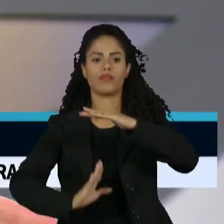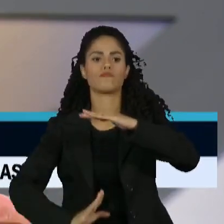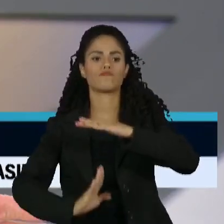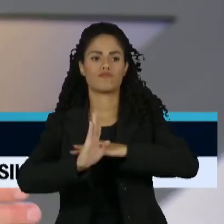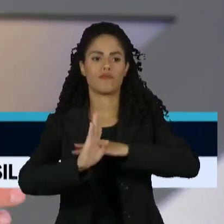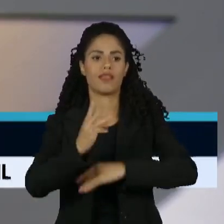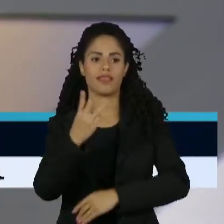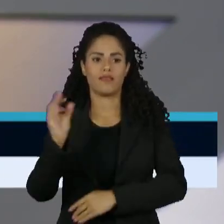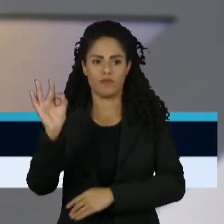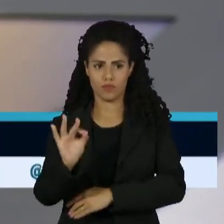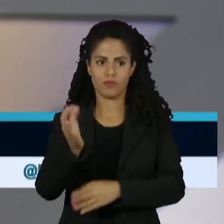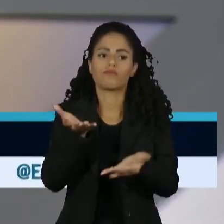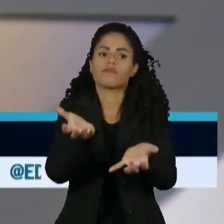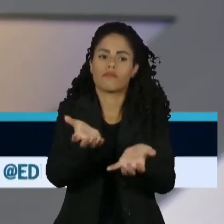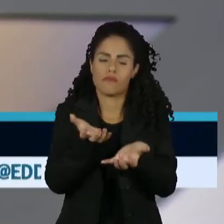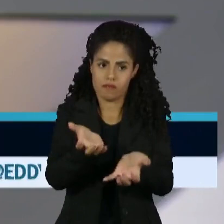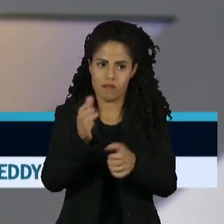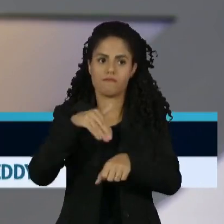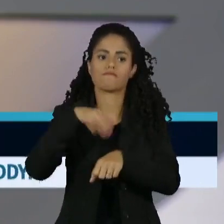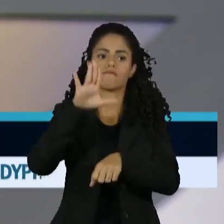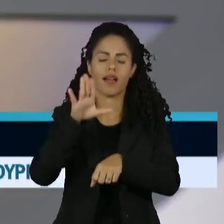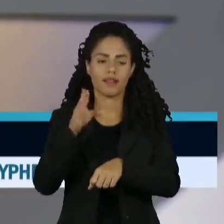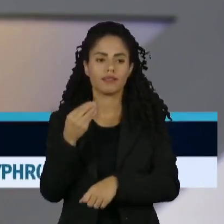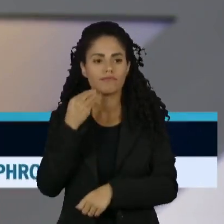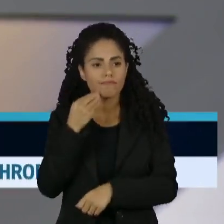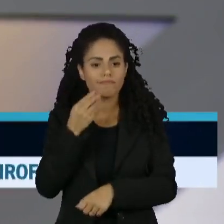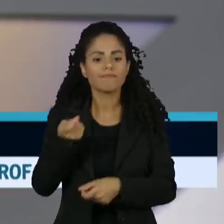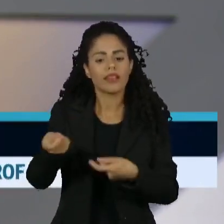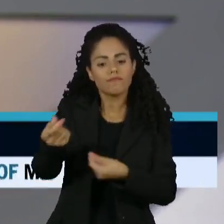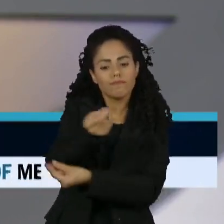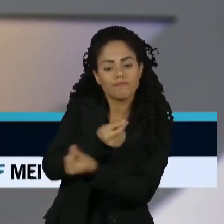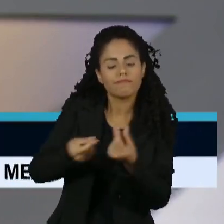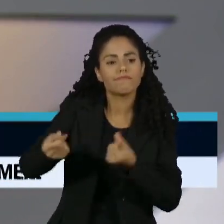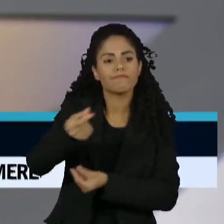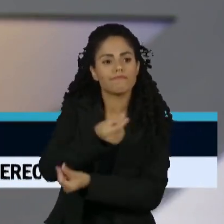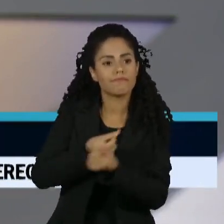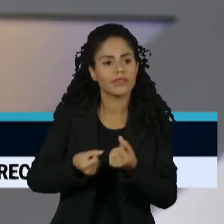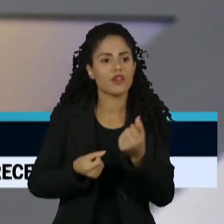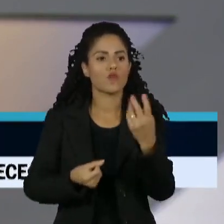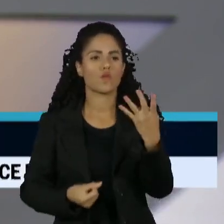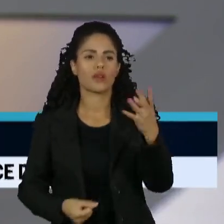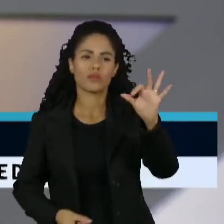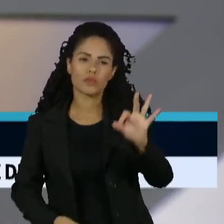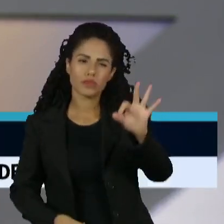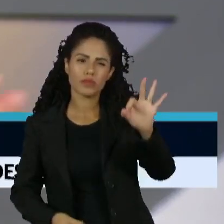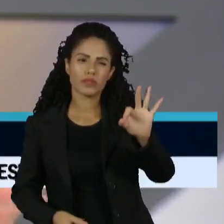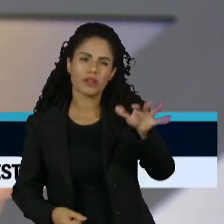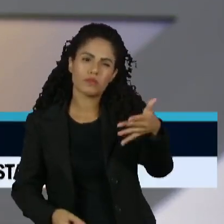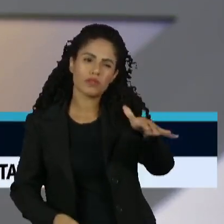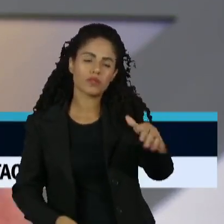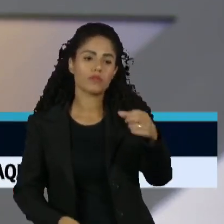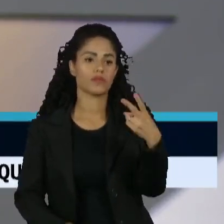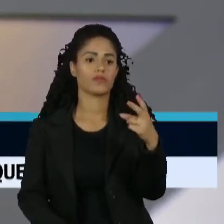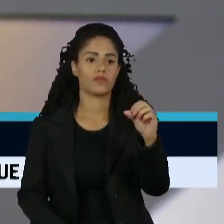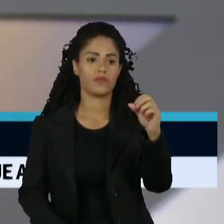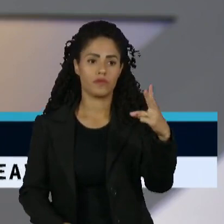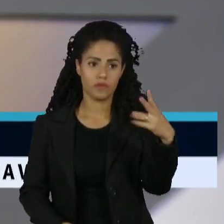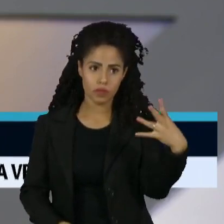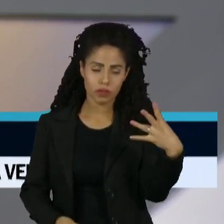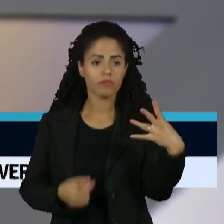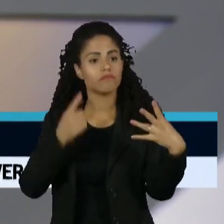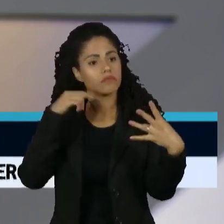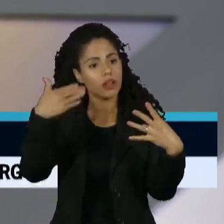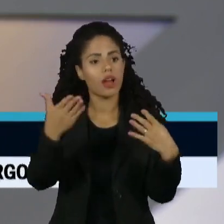é 3, ela fica na projeção do mercado, mais perto de 4% para o ano que vem. Mostra o que eu estava